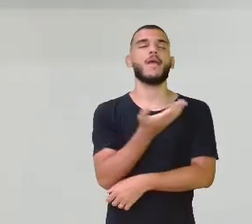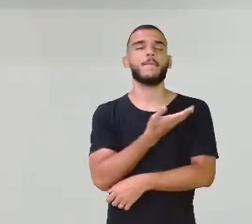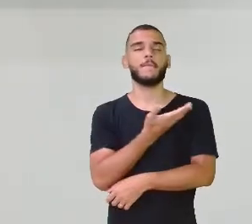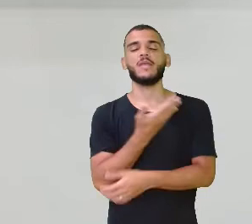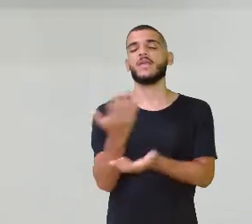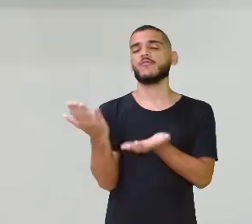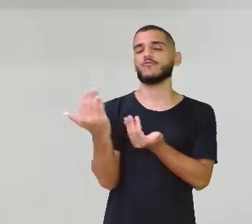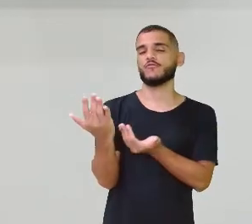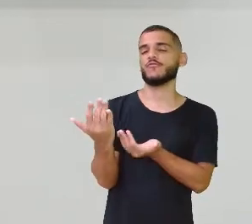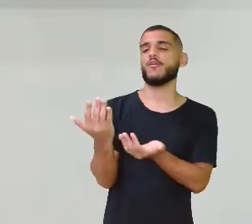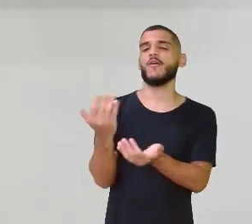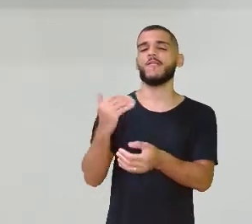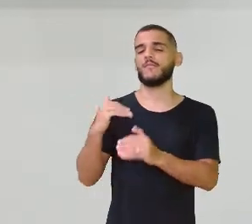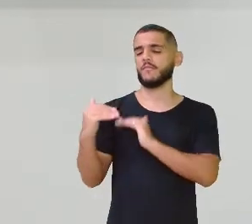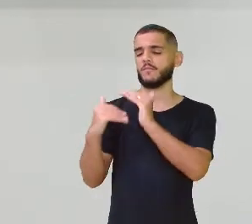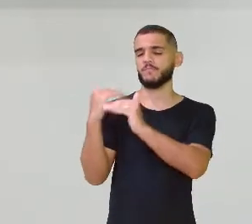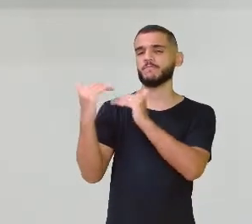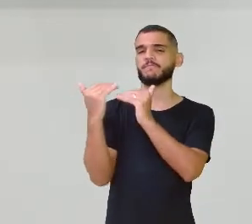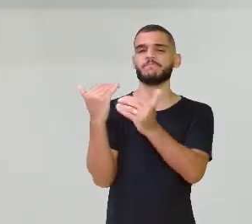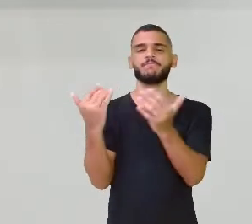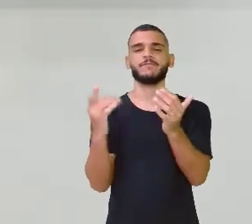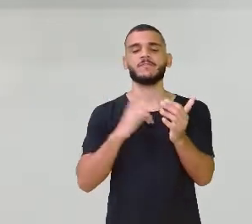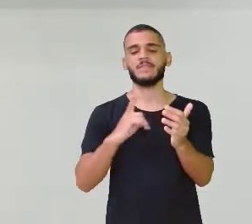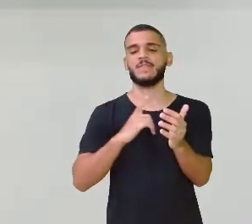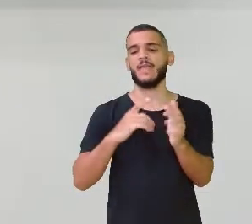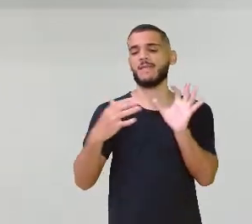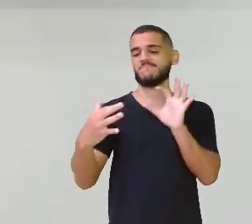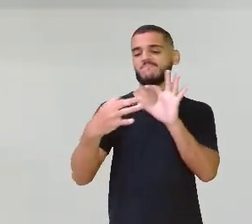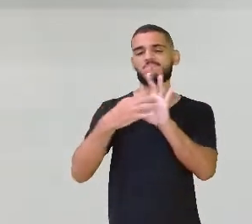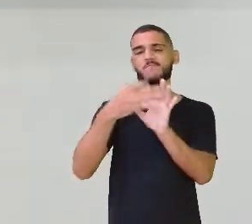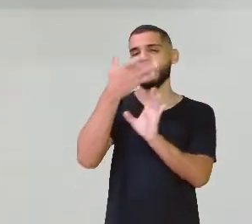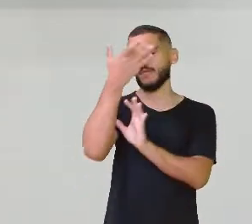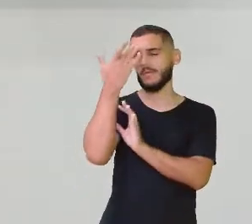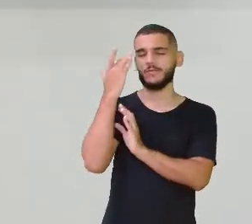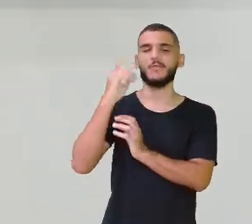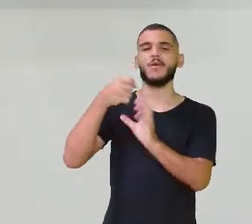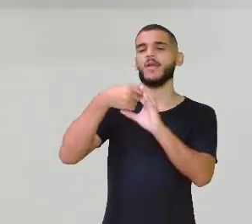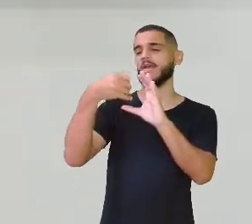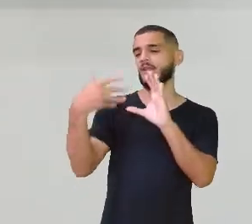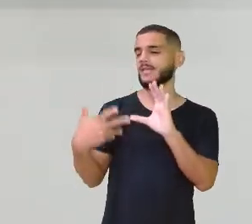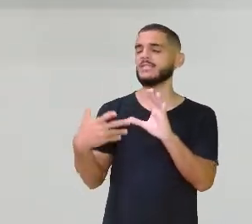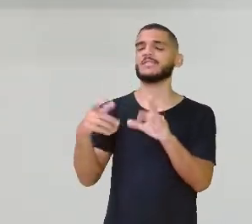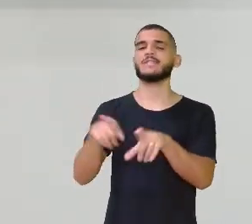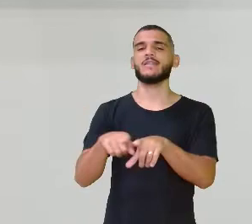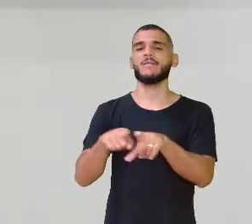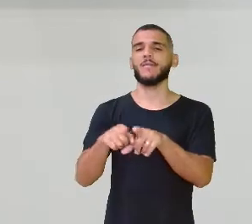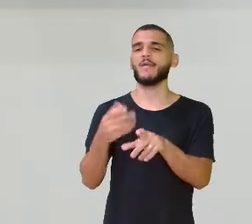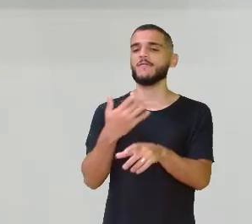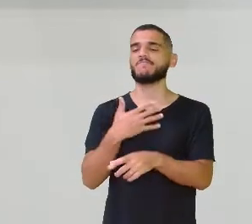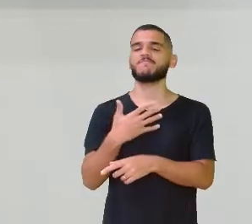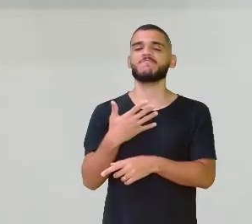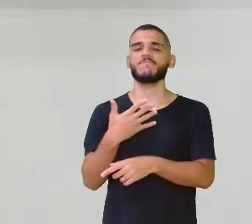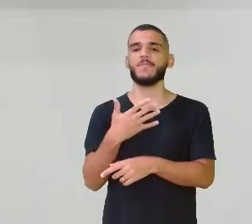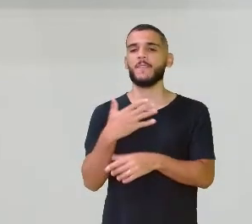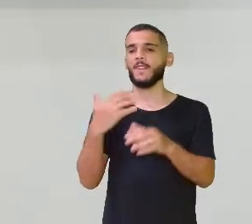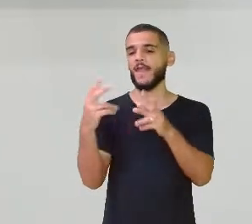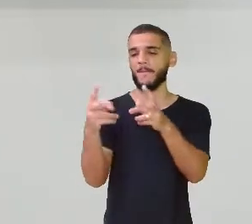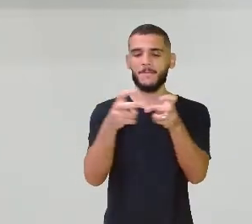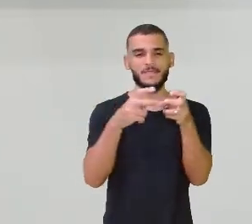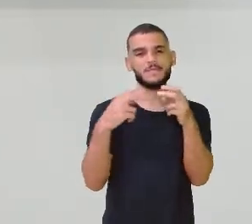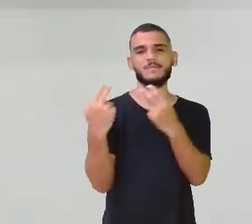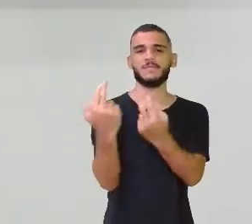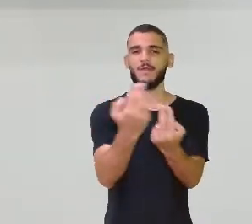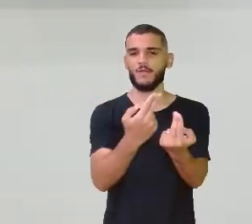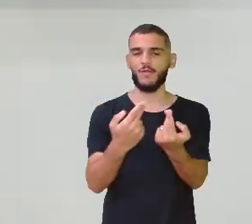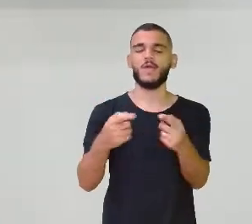se identificando com as pessoas, pelas nossas características, pelas nossas afinidades, e aí vai também, ó, formando a